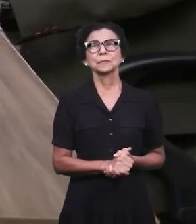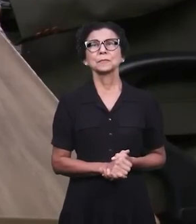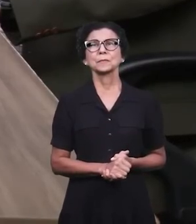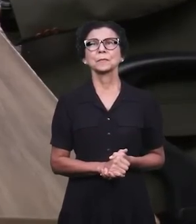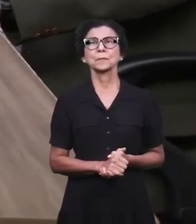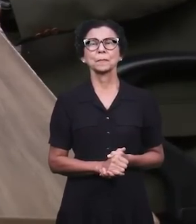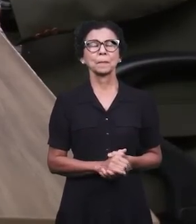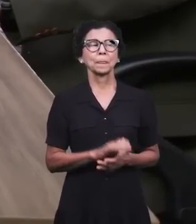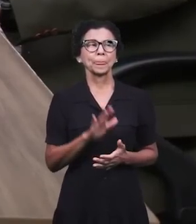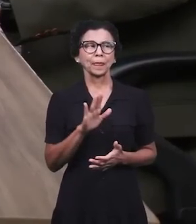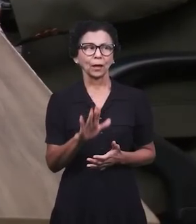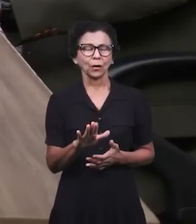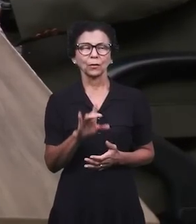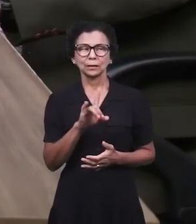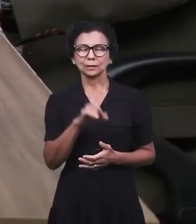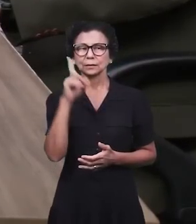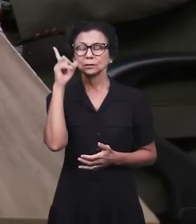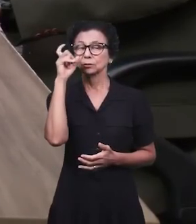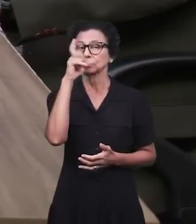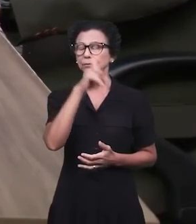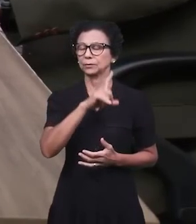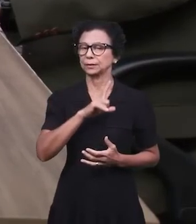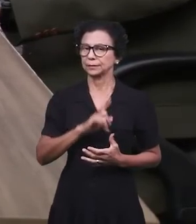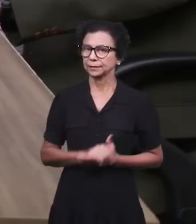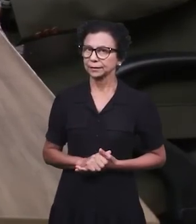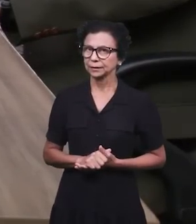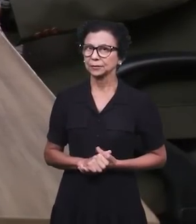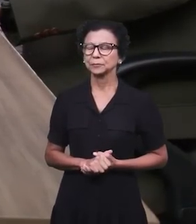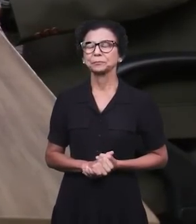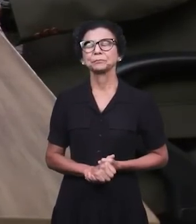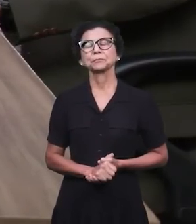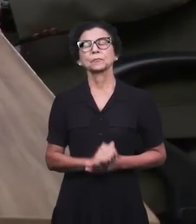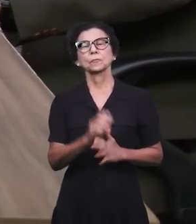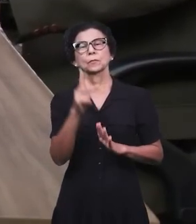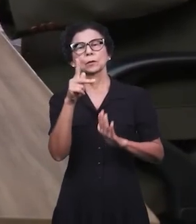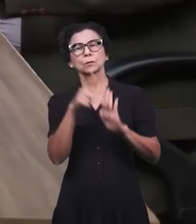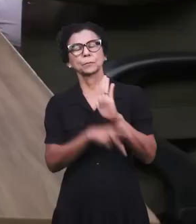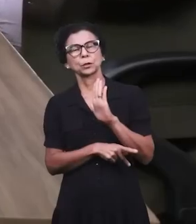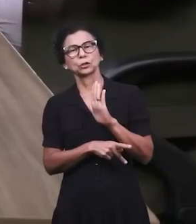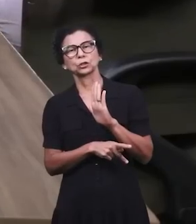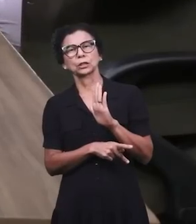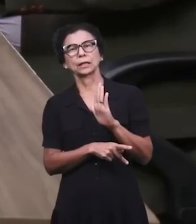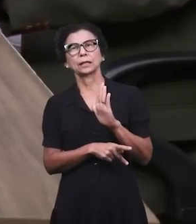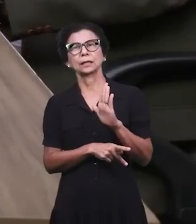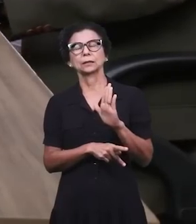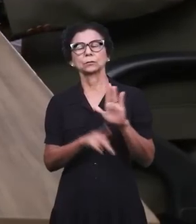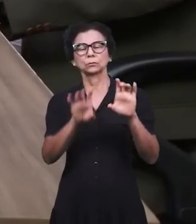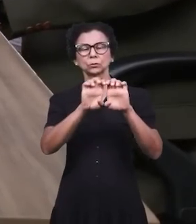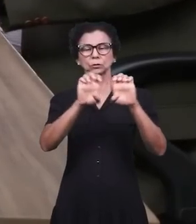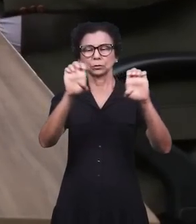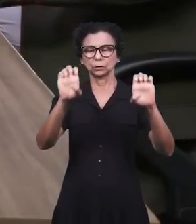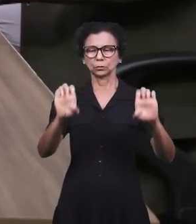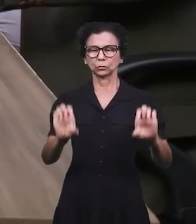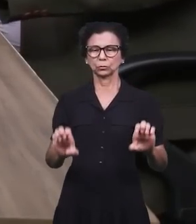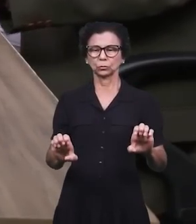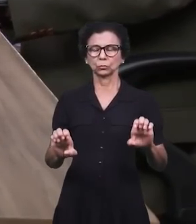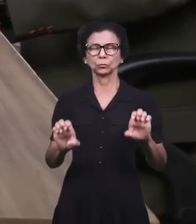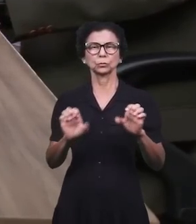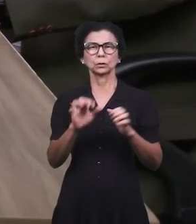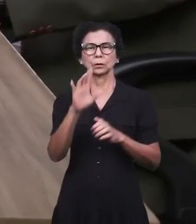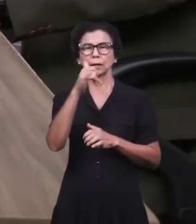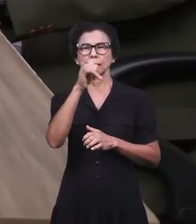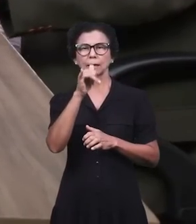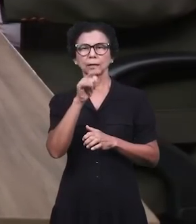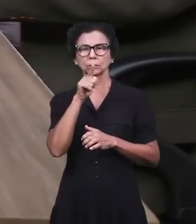é terrível na obra? Você fazer essa compatibilização de projetos. É o Exatamente. projeto estrutural com o hidrossanitário, com o